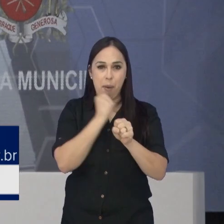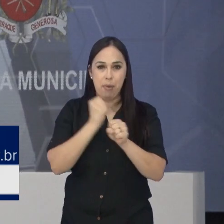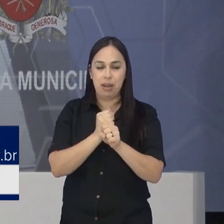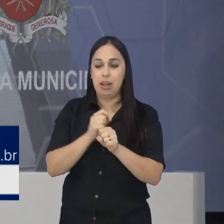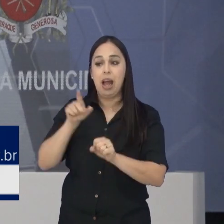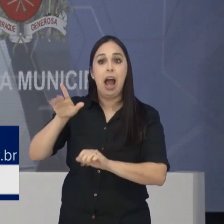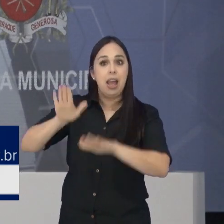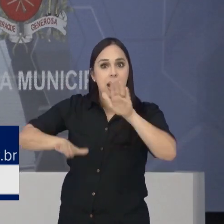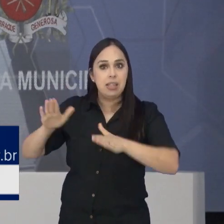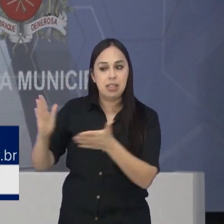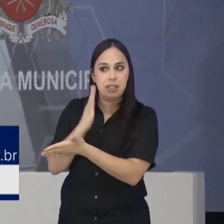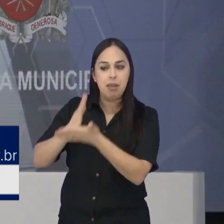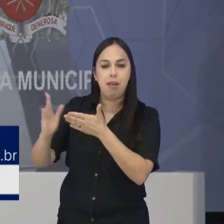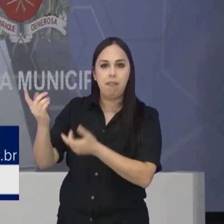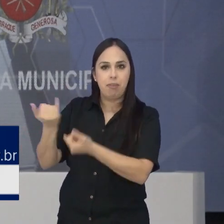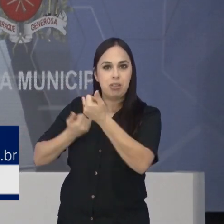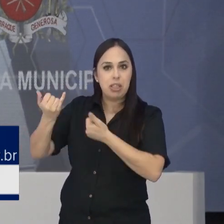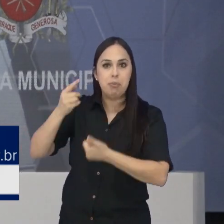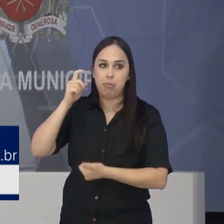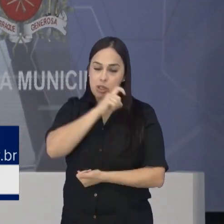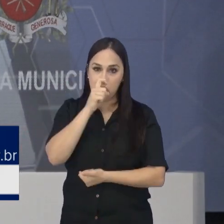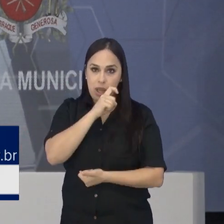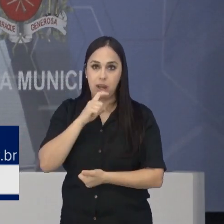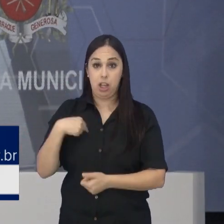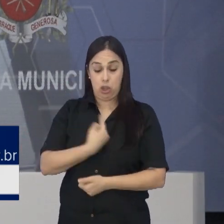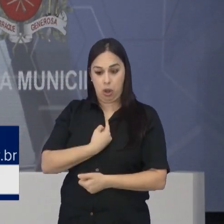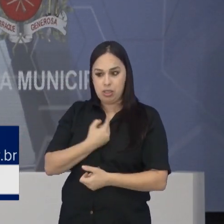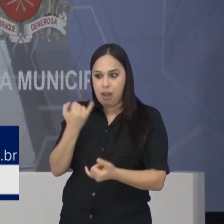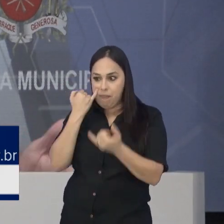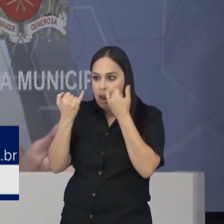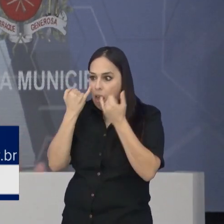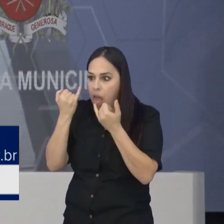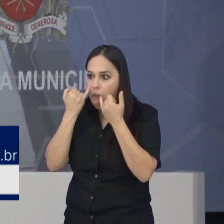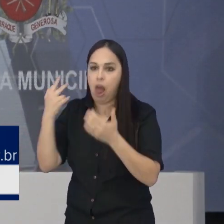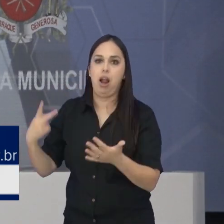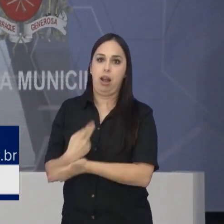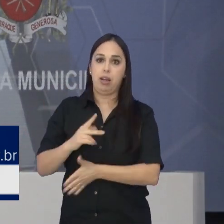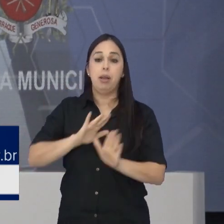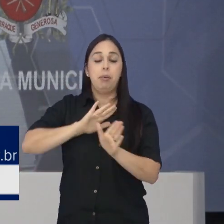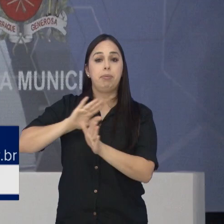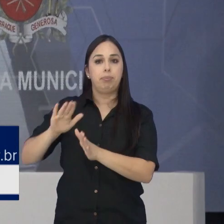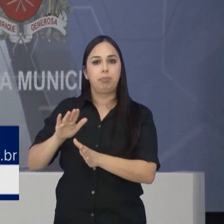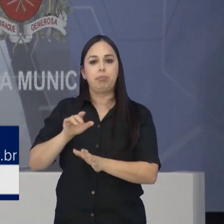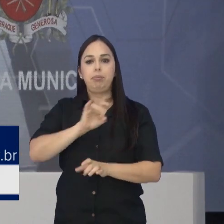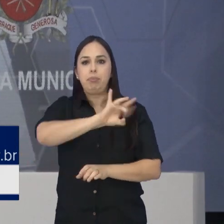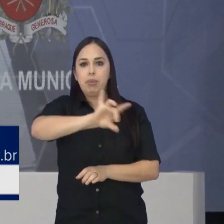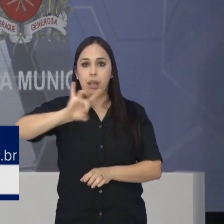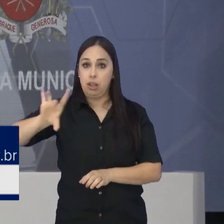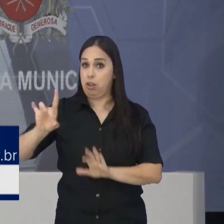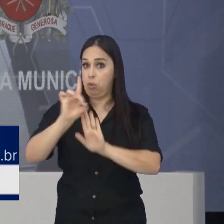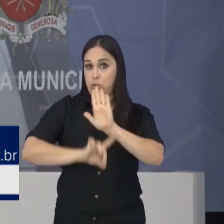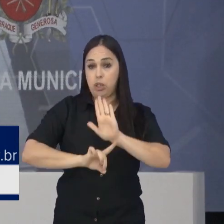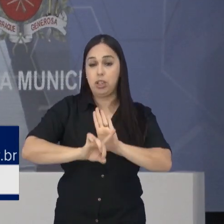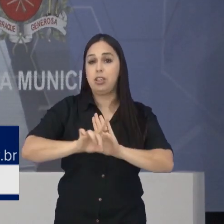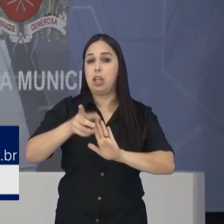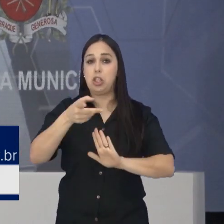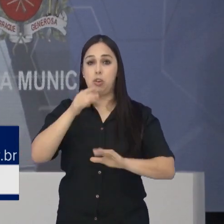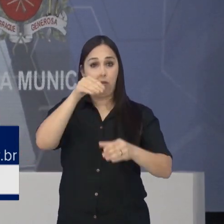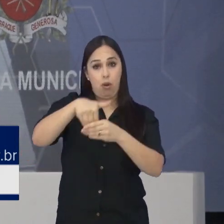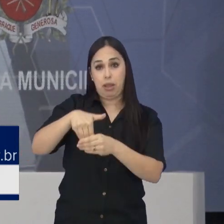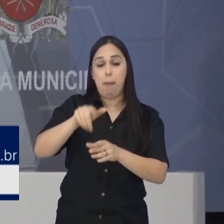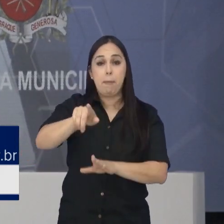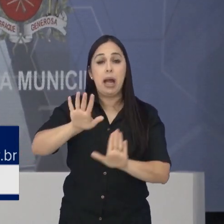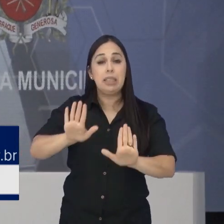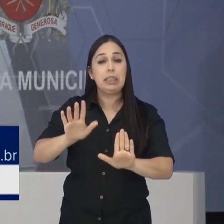tenha informação errada. Então, eu acho que cada um tem o seu direito aí de dar o seu voto, mas